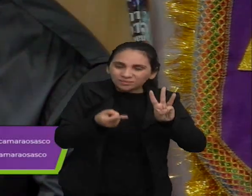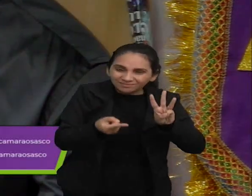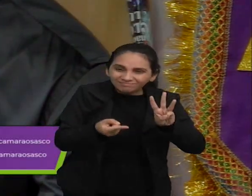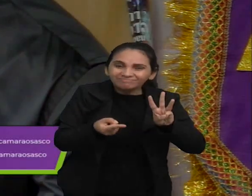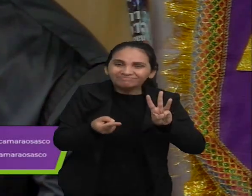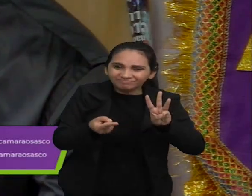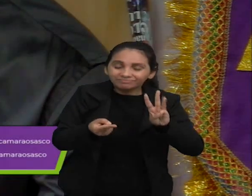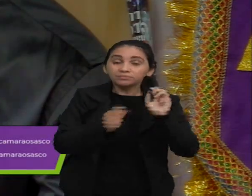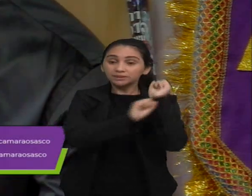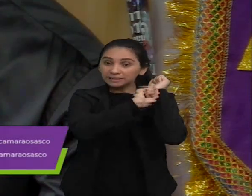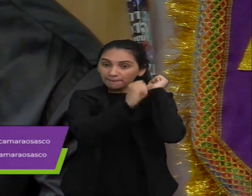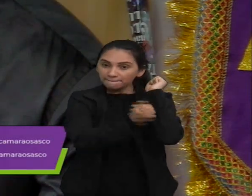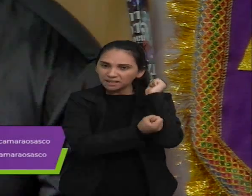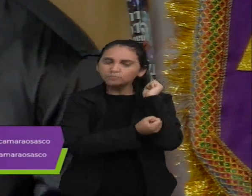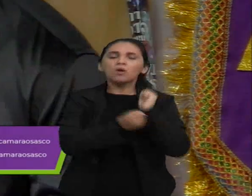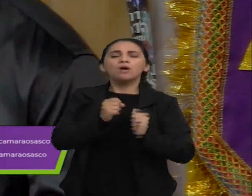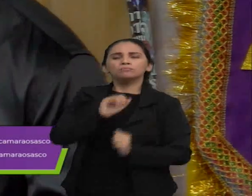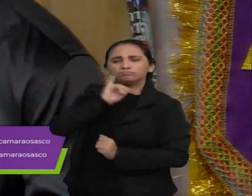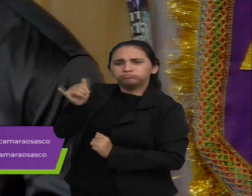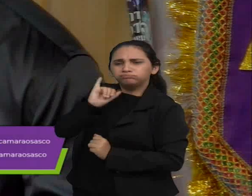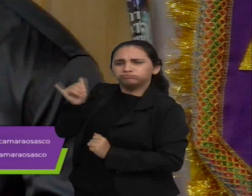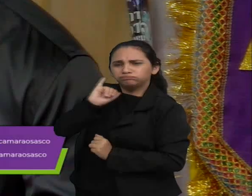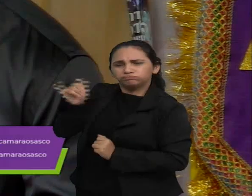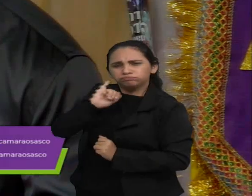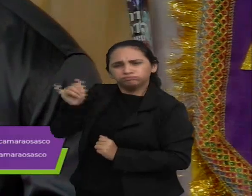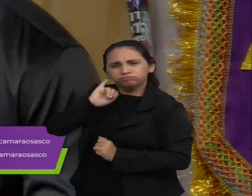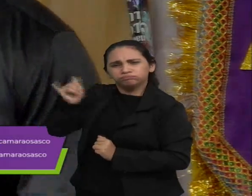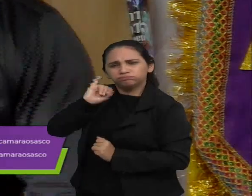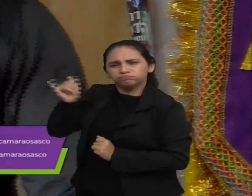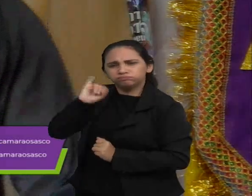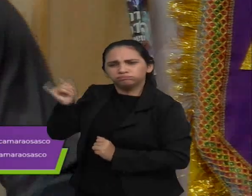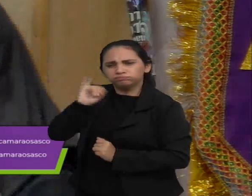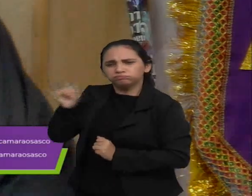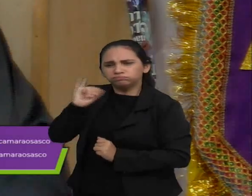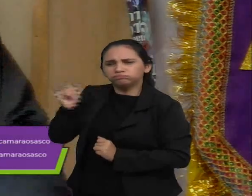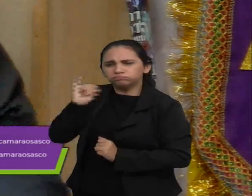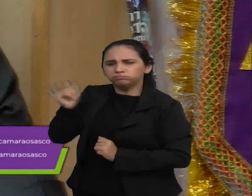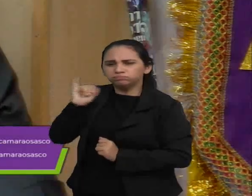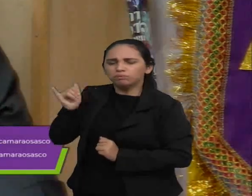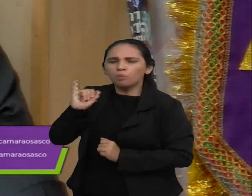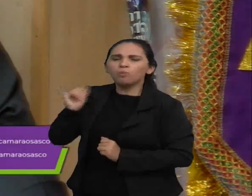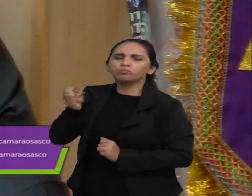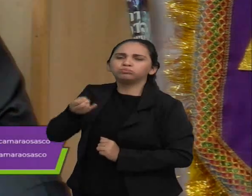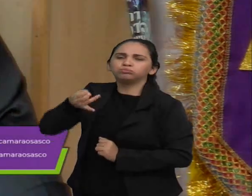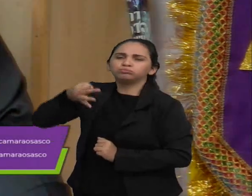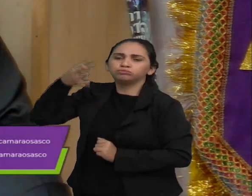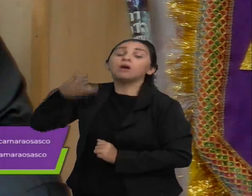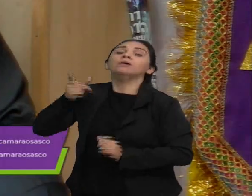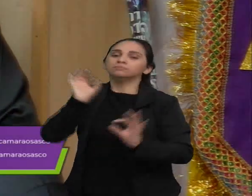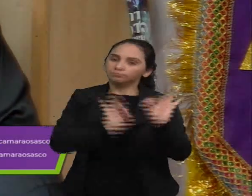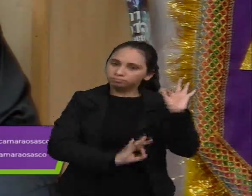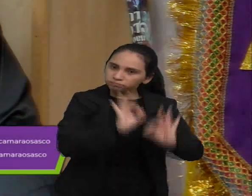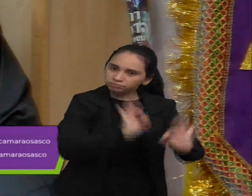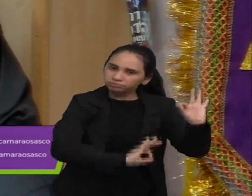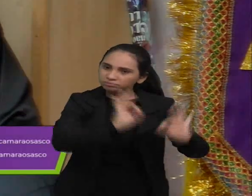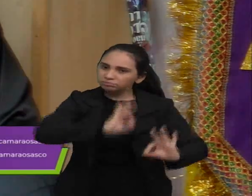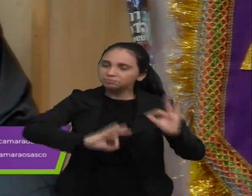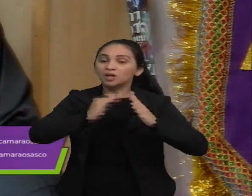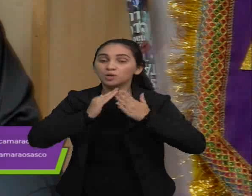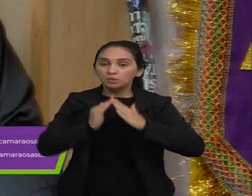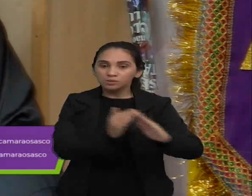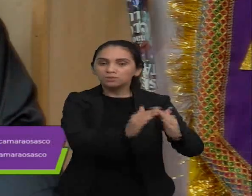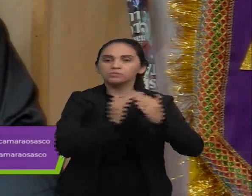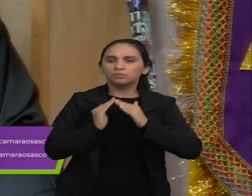maravilhosa que ouviu o nosso apelo e tinha recurso para isso e fez o saneamento básico em mais de